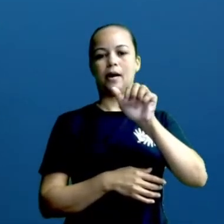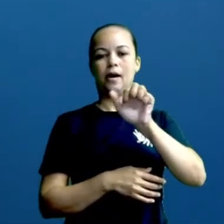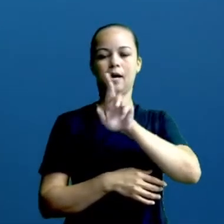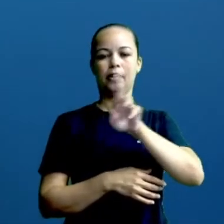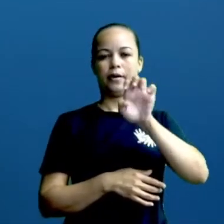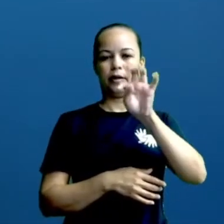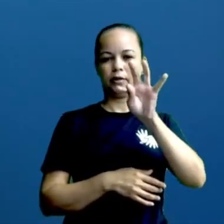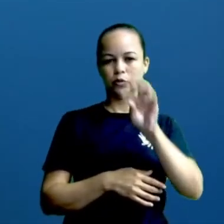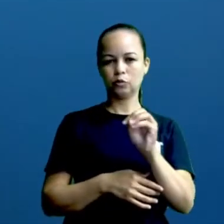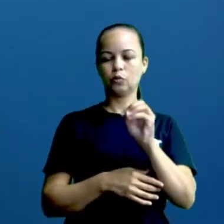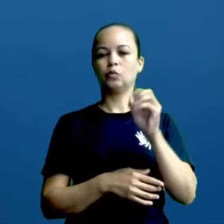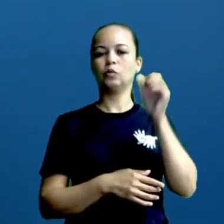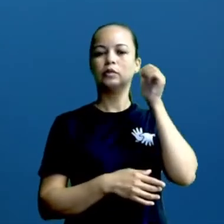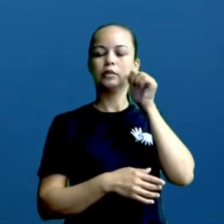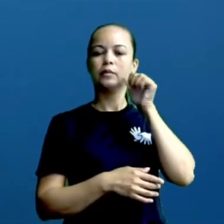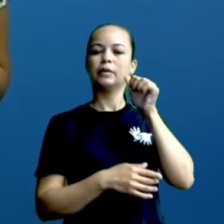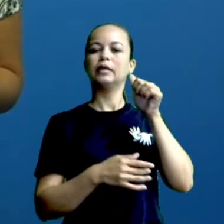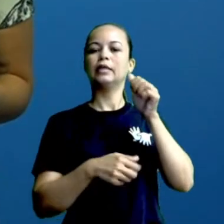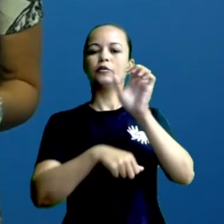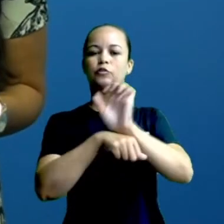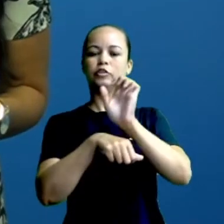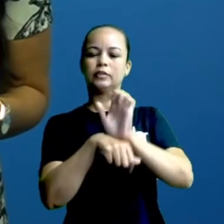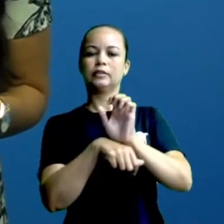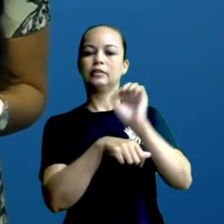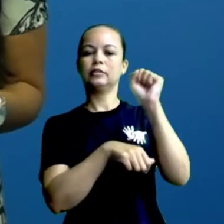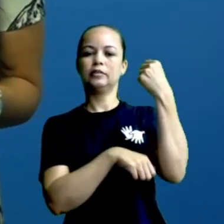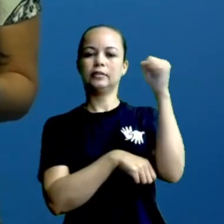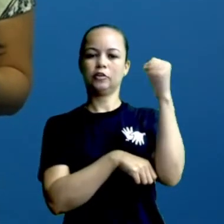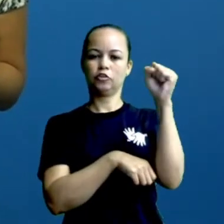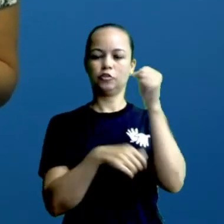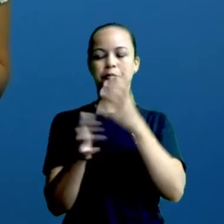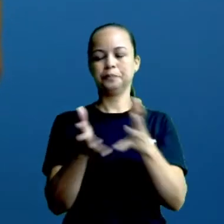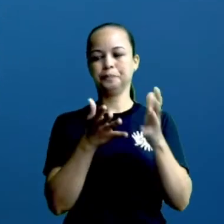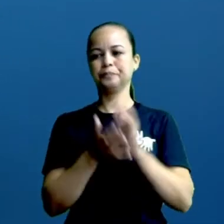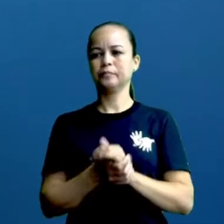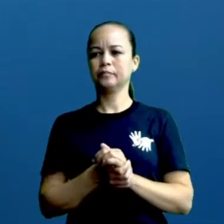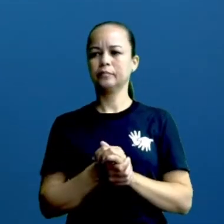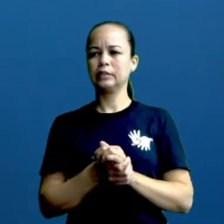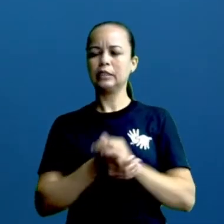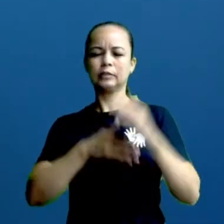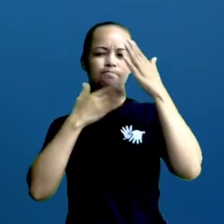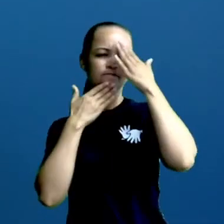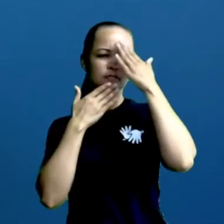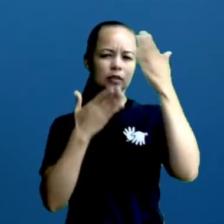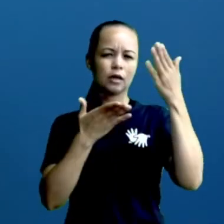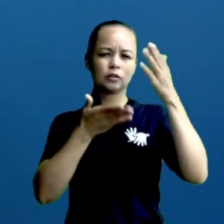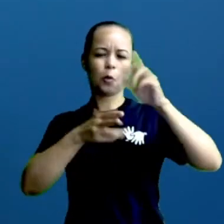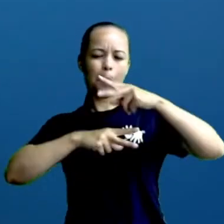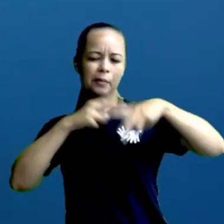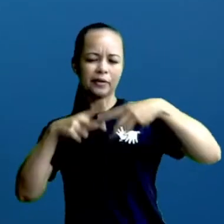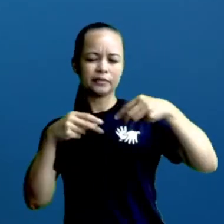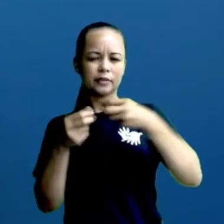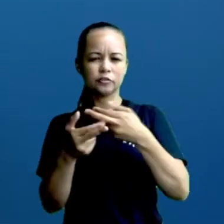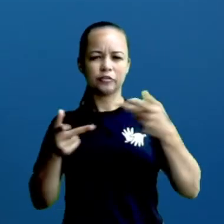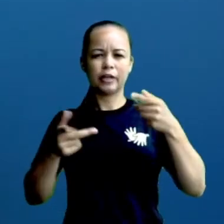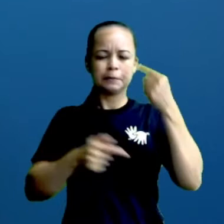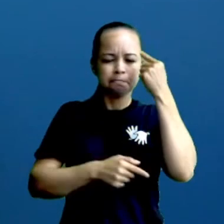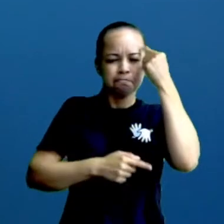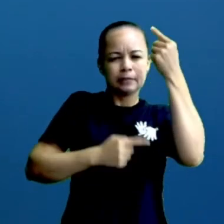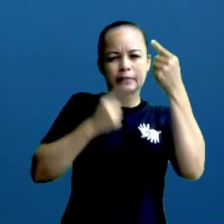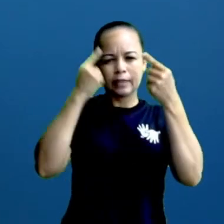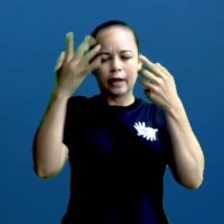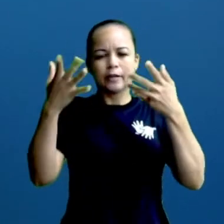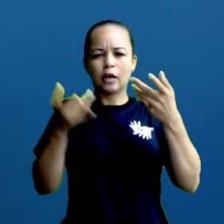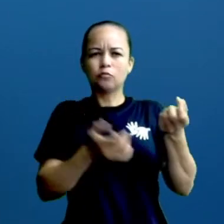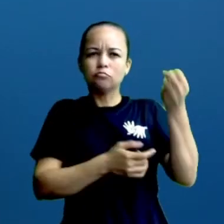Salmo de Gratidão. Cada dia Deus me dá um presente diferente, ideias, motivação, um